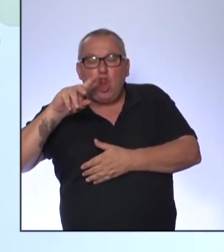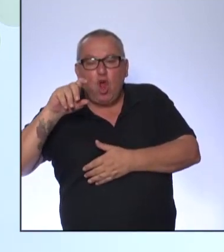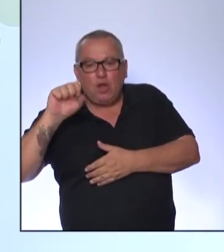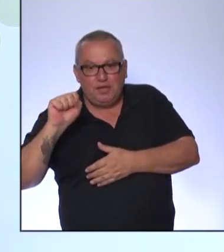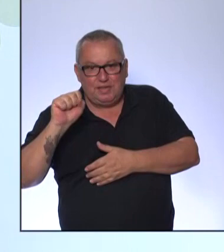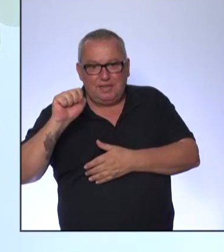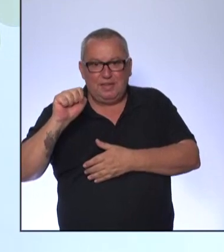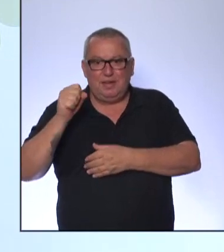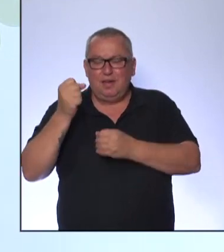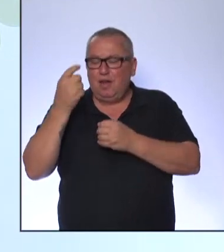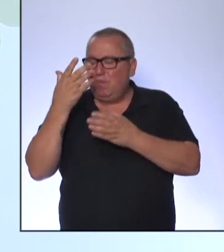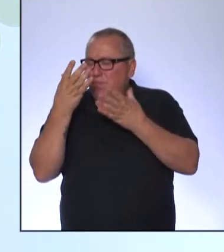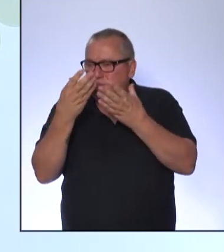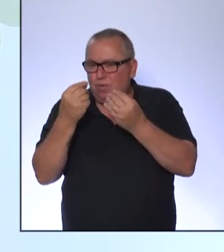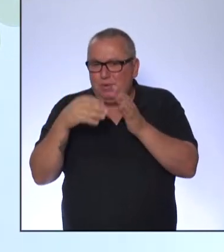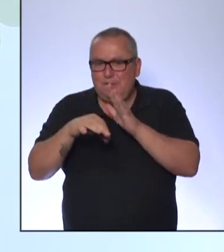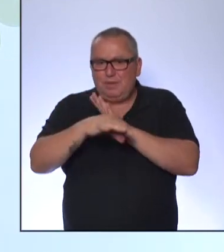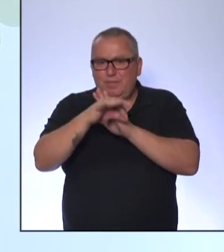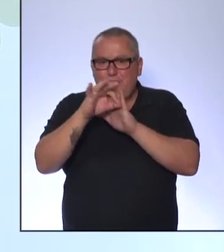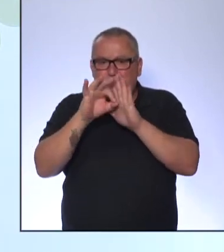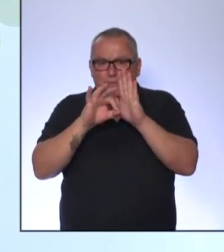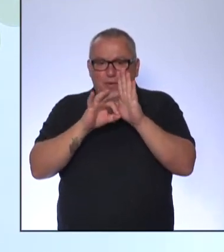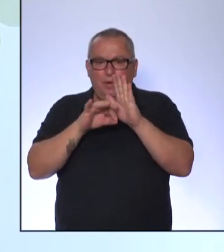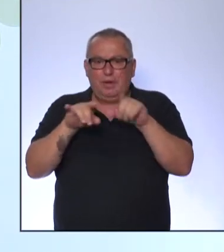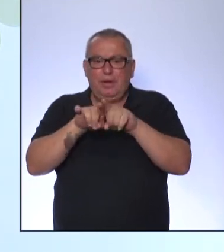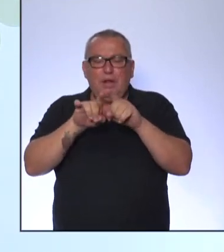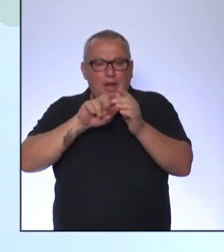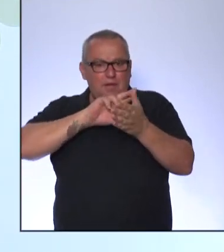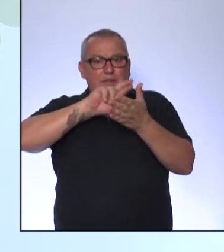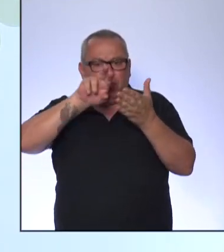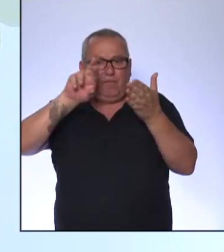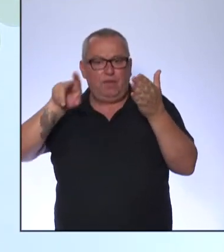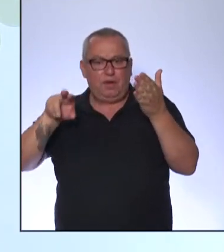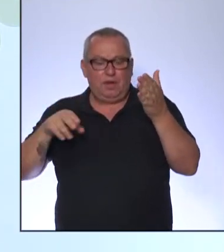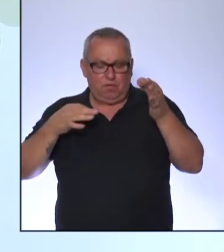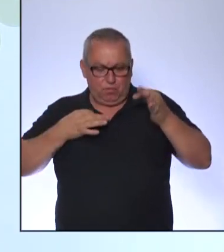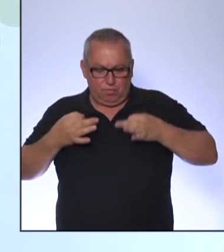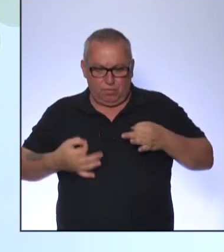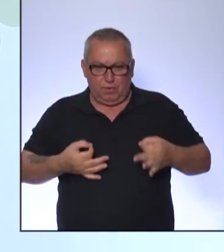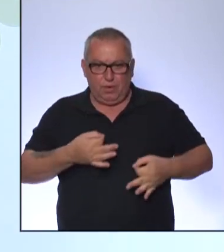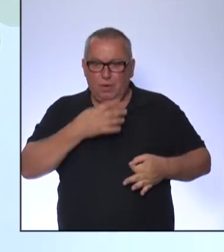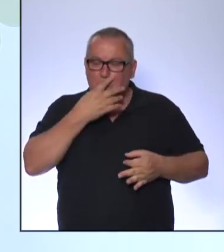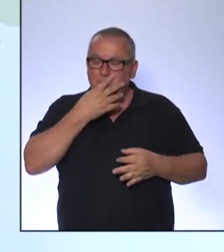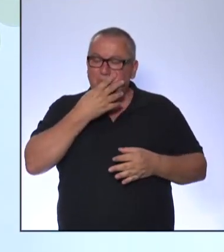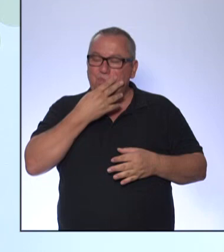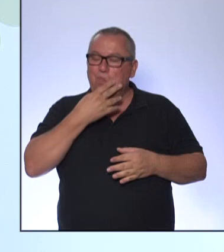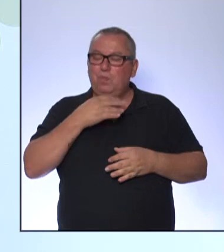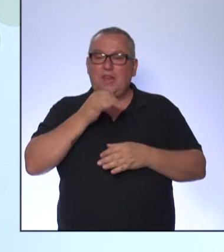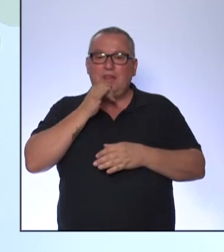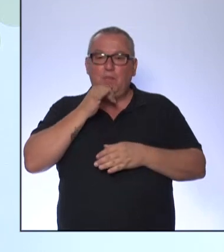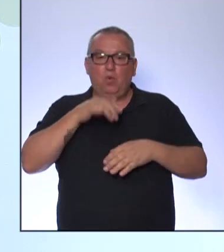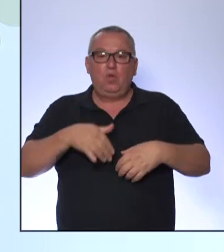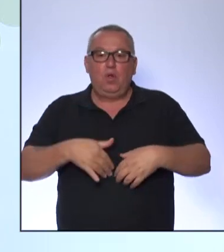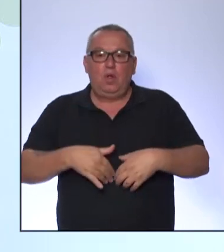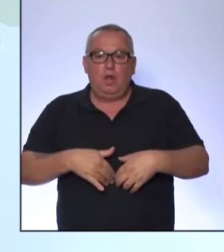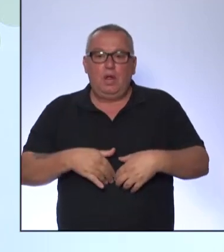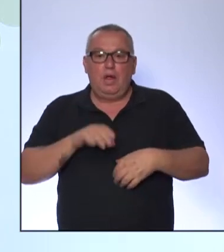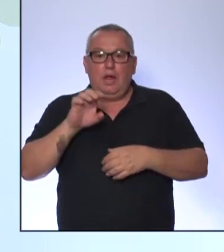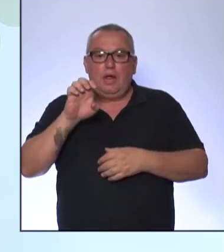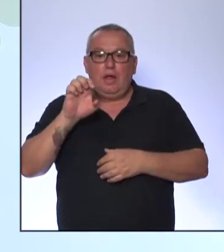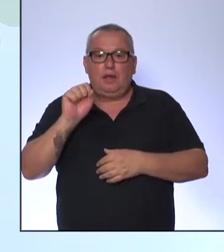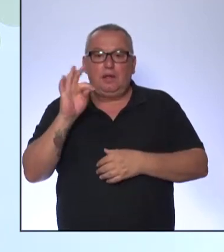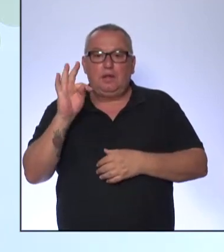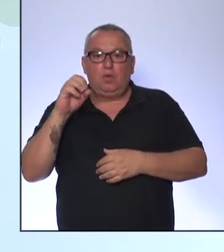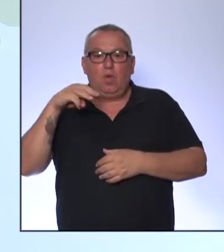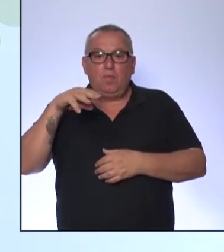número bem grande, e essas células elas são diferenciadas. Então, se eu pegar, por exemplo, a célula do meu estômago, ela vai ser diferente,